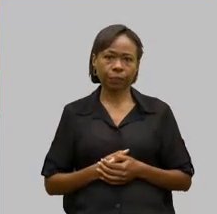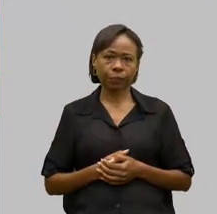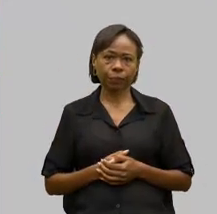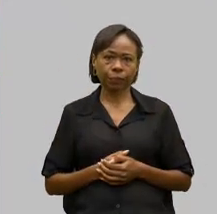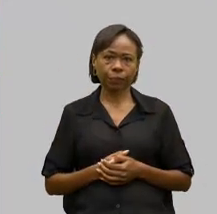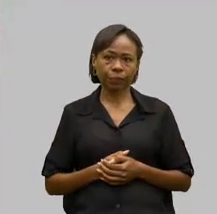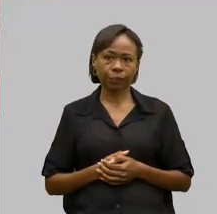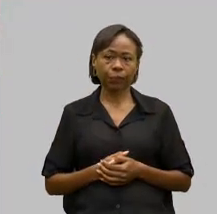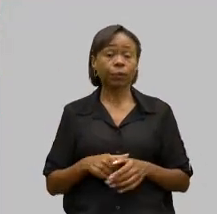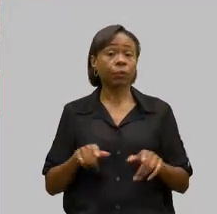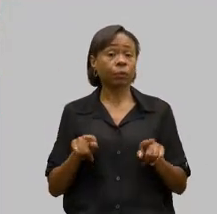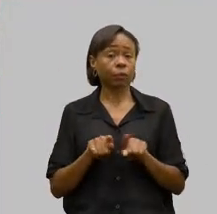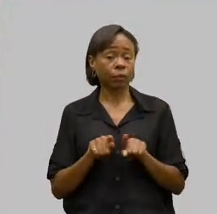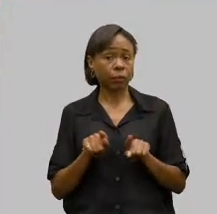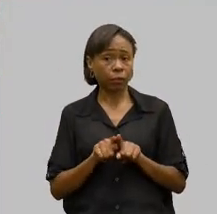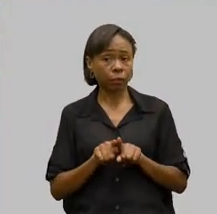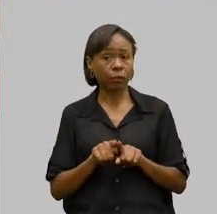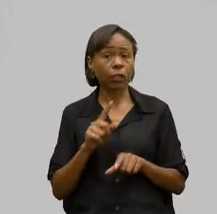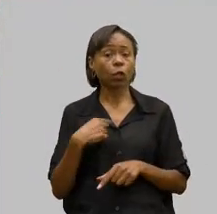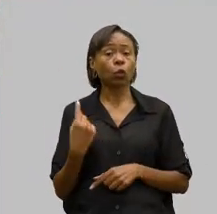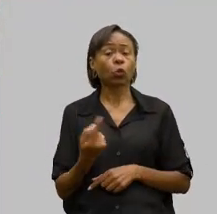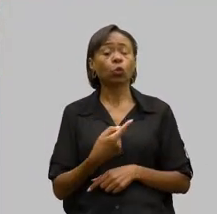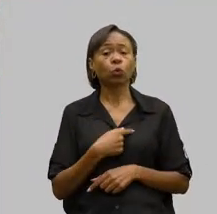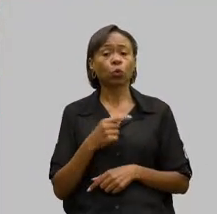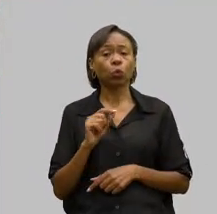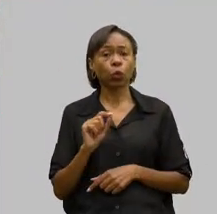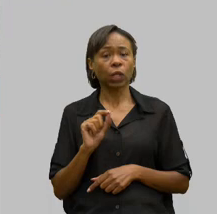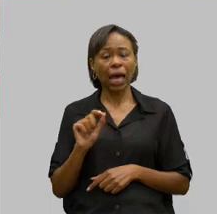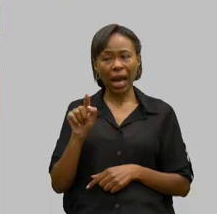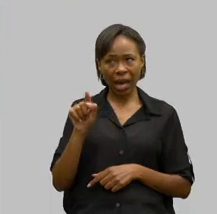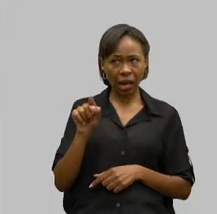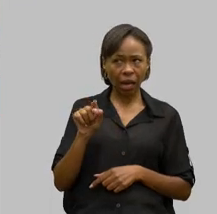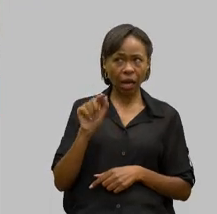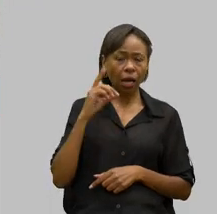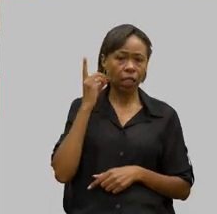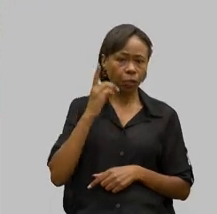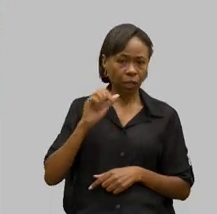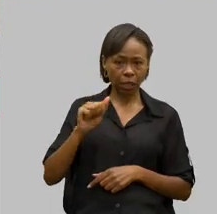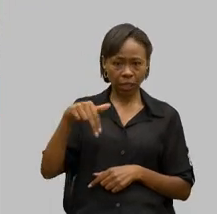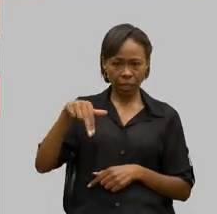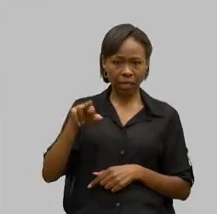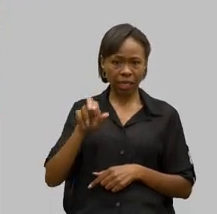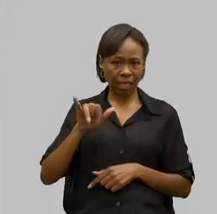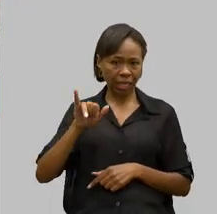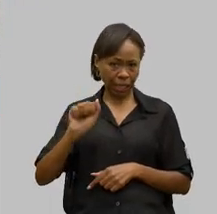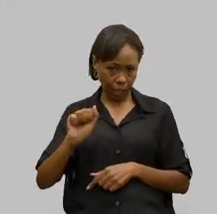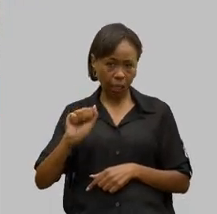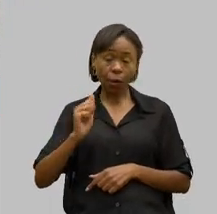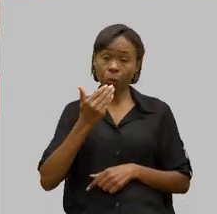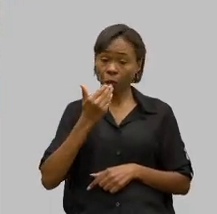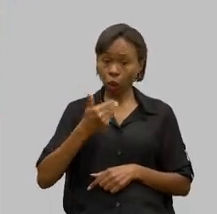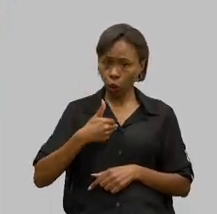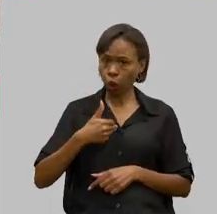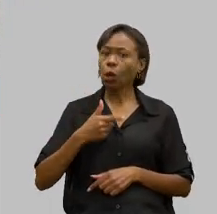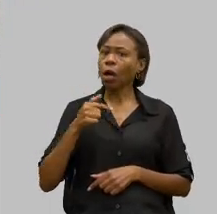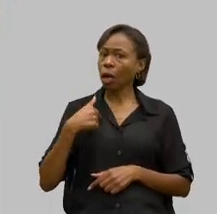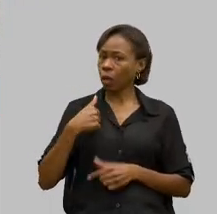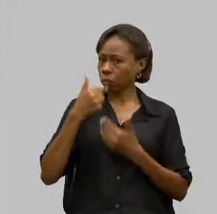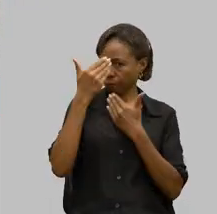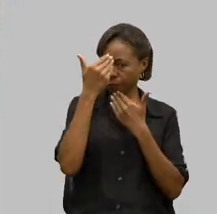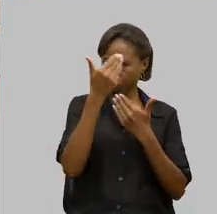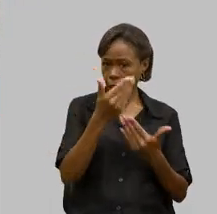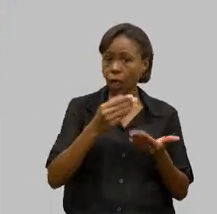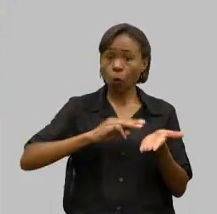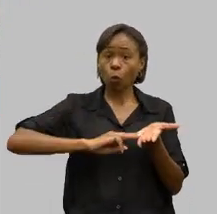E, inclusive, nós estamos... A deputada Andréa de Jesus fez um pedido e eu quero aqui agradecer até a participação dos